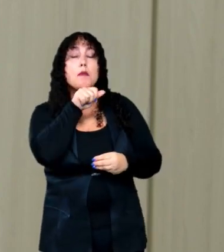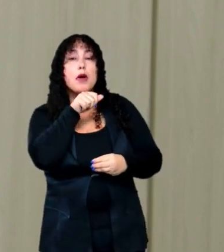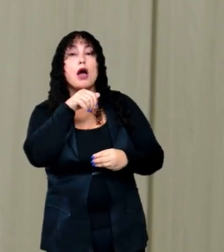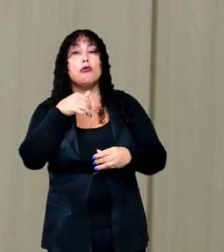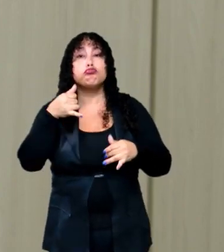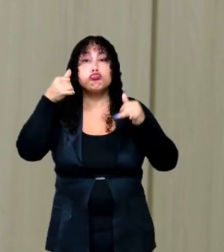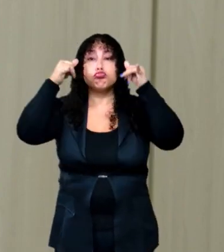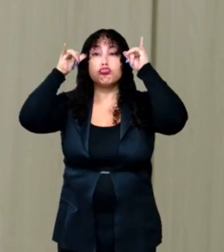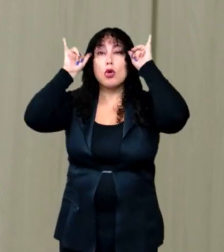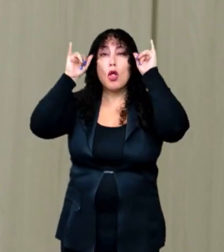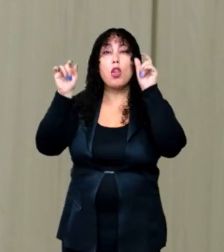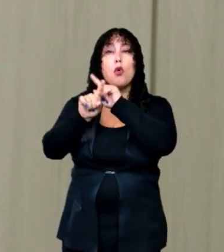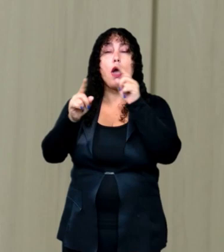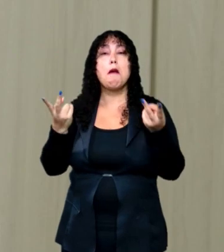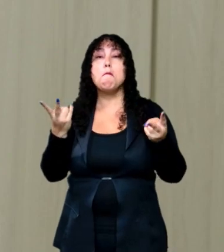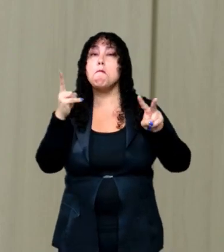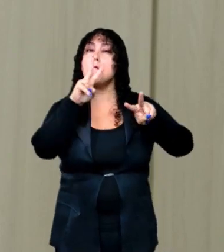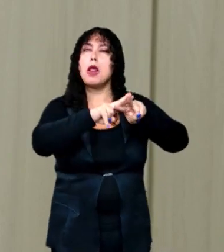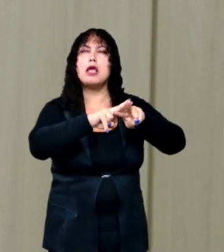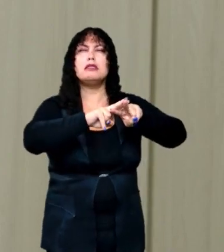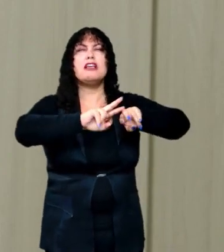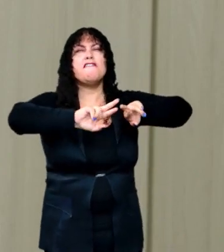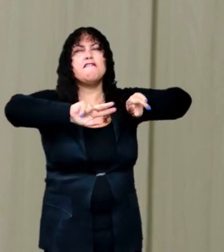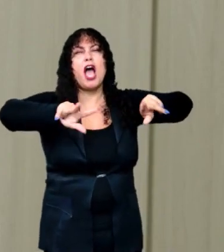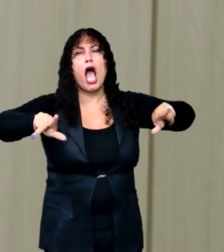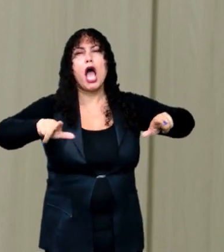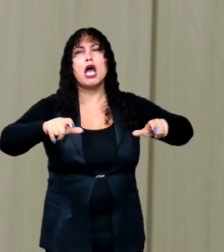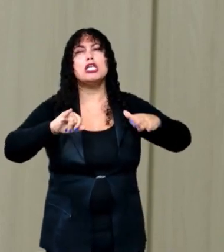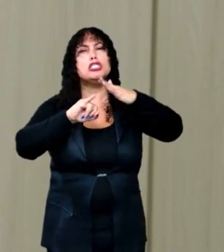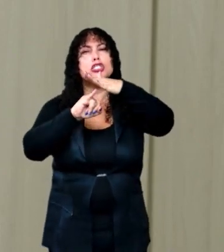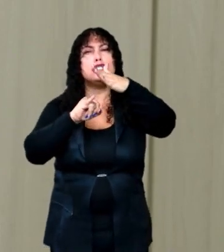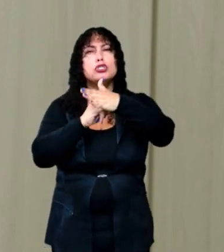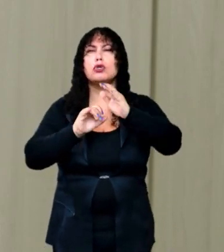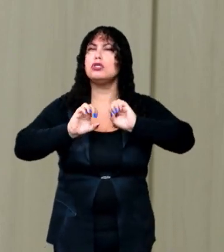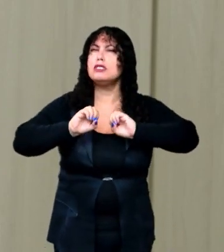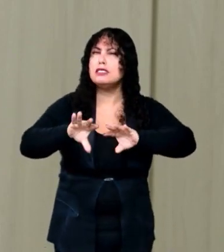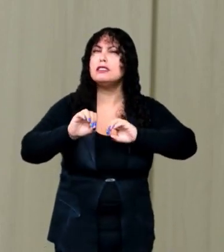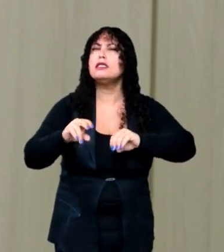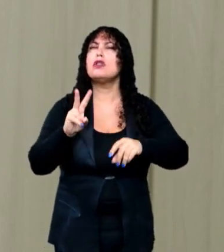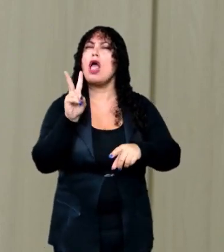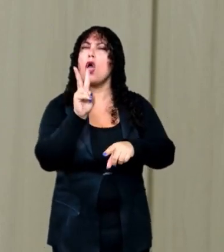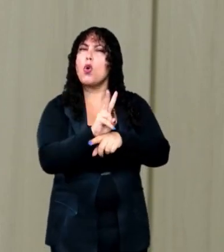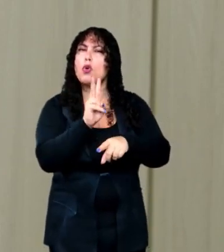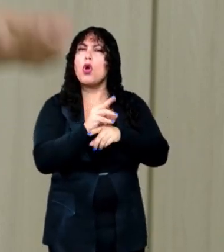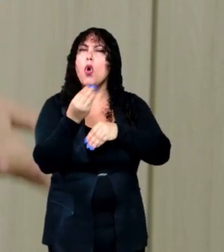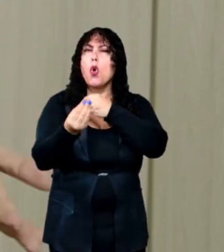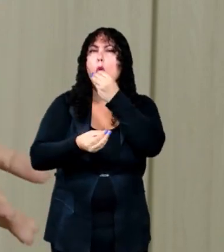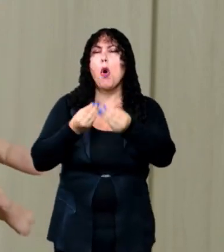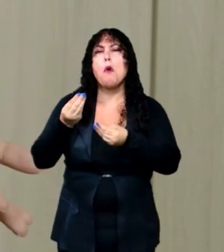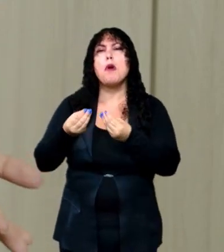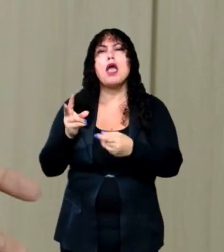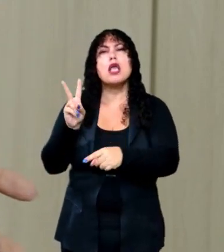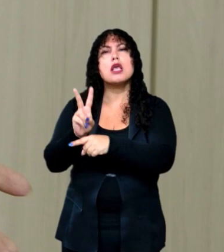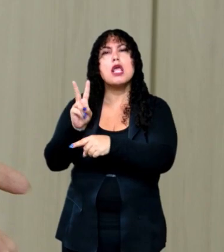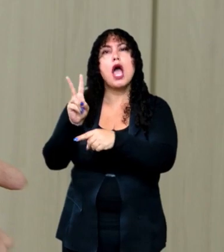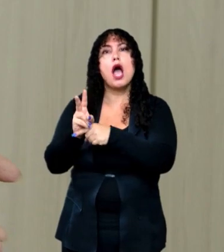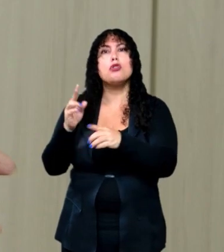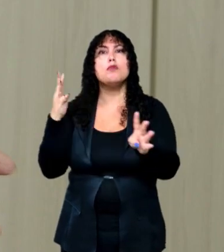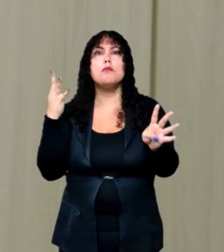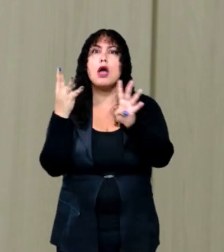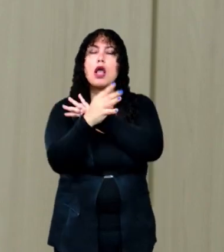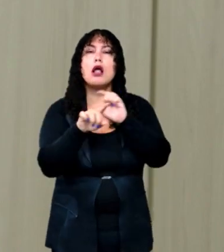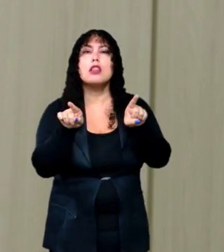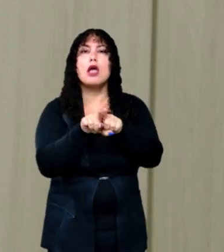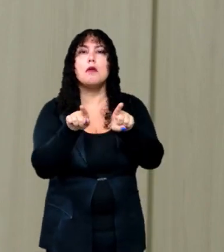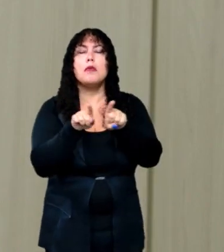é mais criado em gaiolas, quando é criado em várias instituições de ensino, por exemplo, né? Como é criado hoje no mercado.